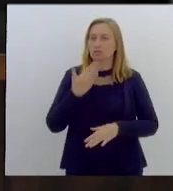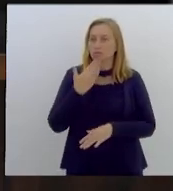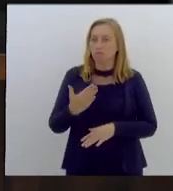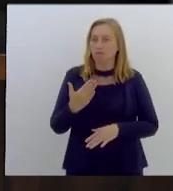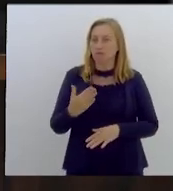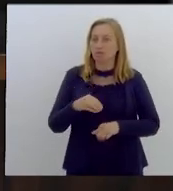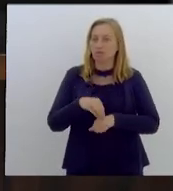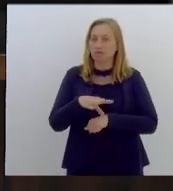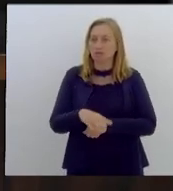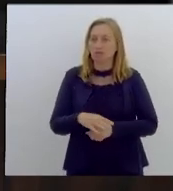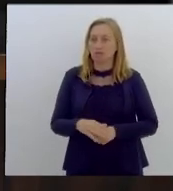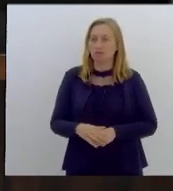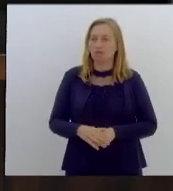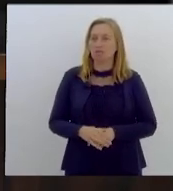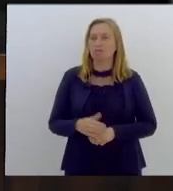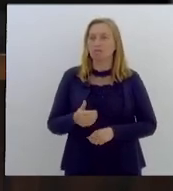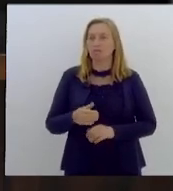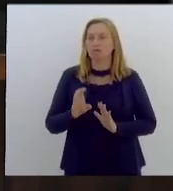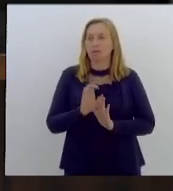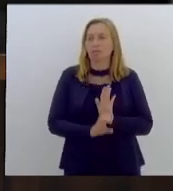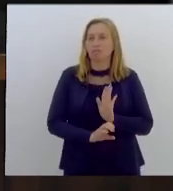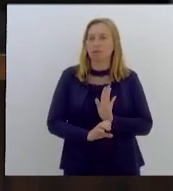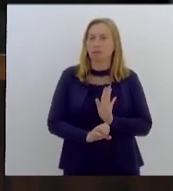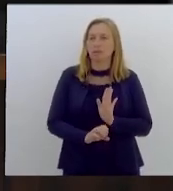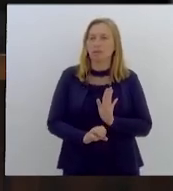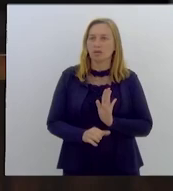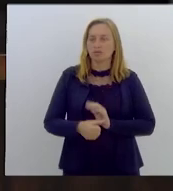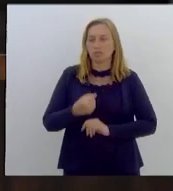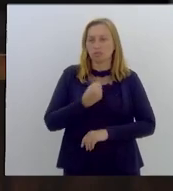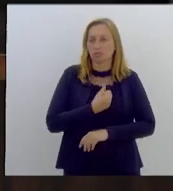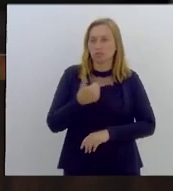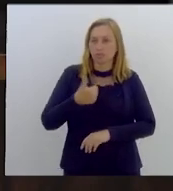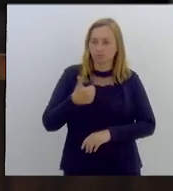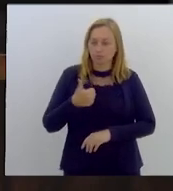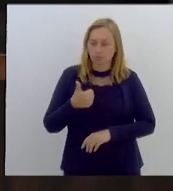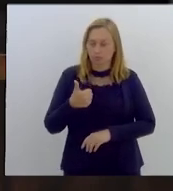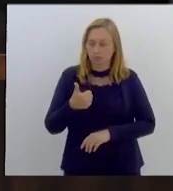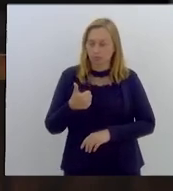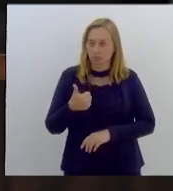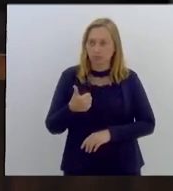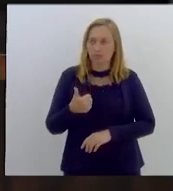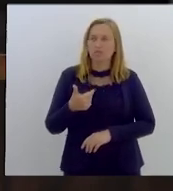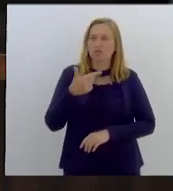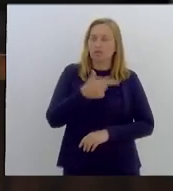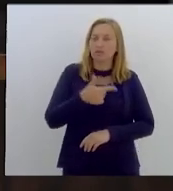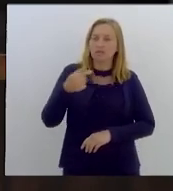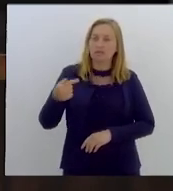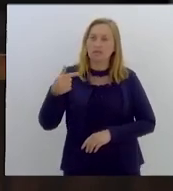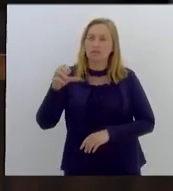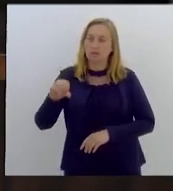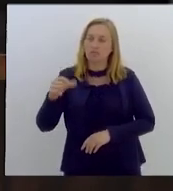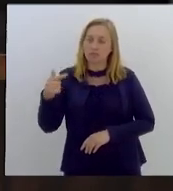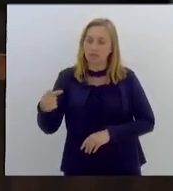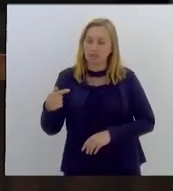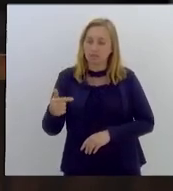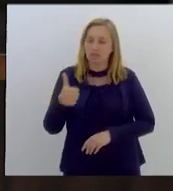pedidos de destaques. Então, destaques da emenda número... Presidente. Número 1. Emenda número 2797, emenda